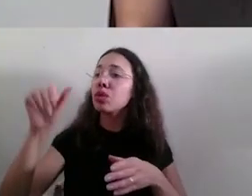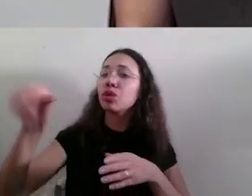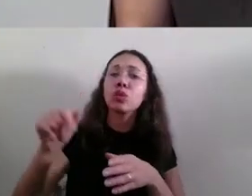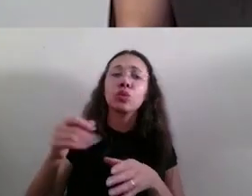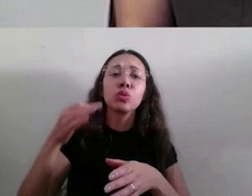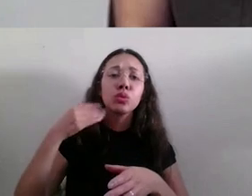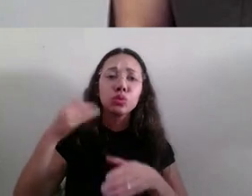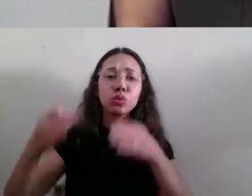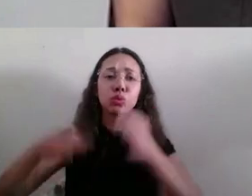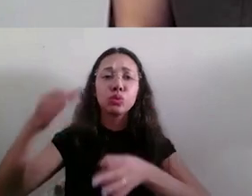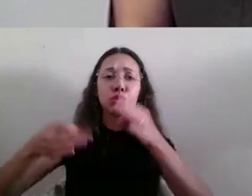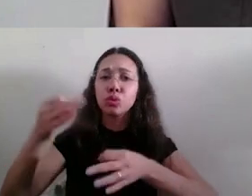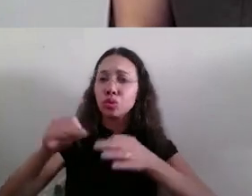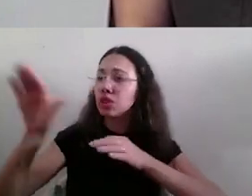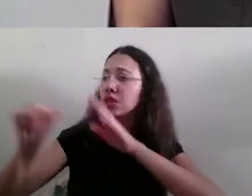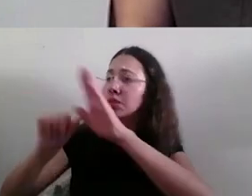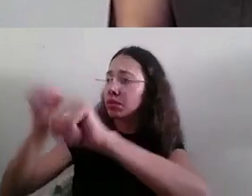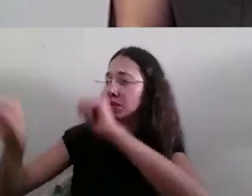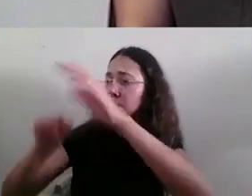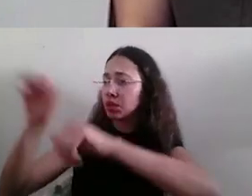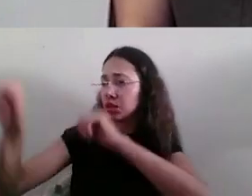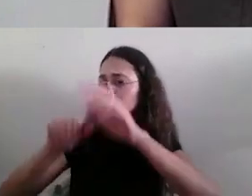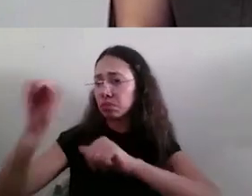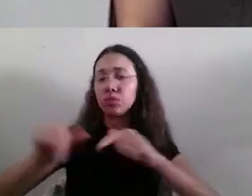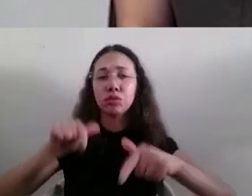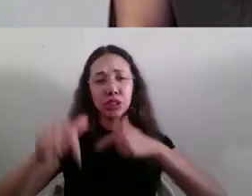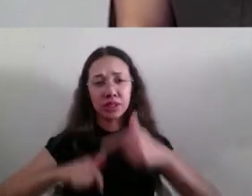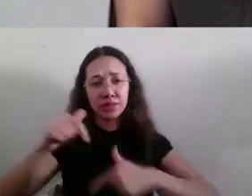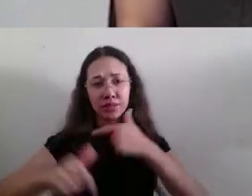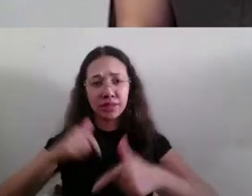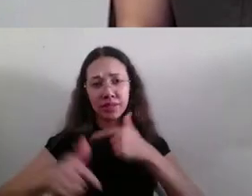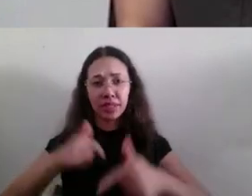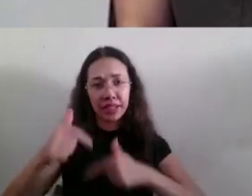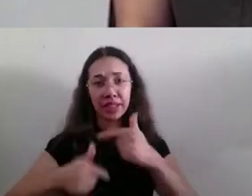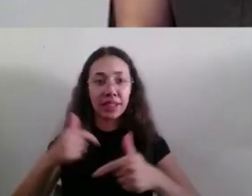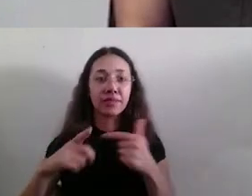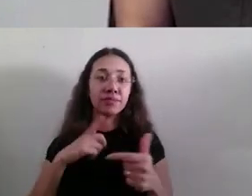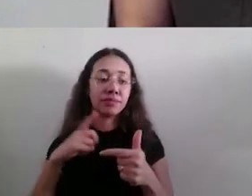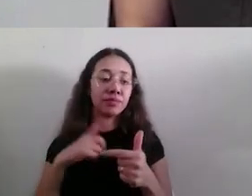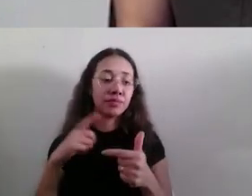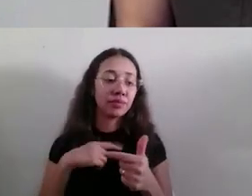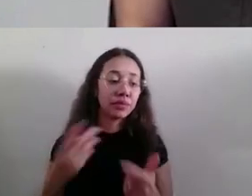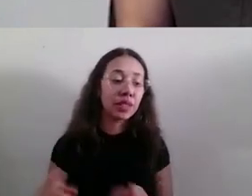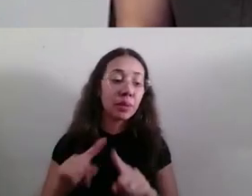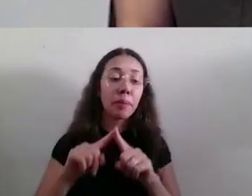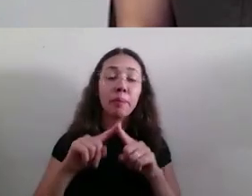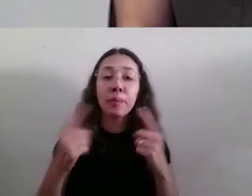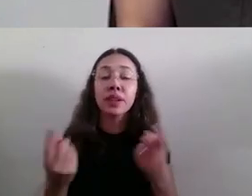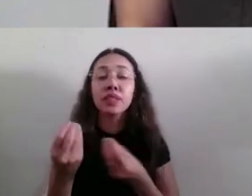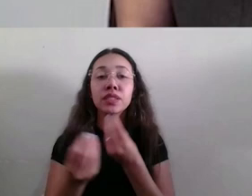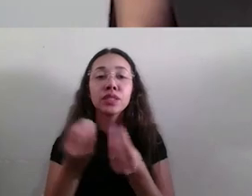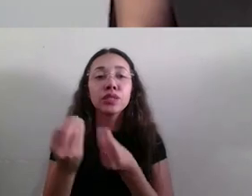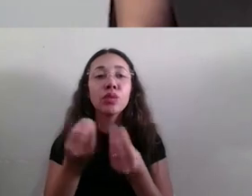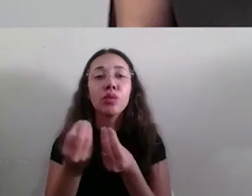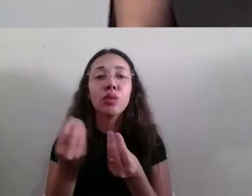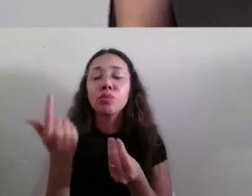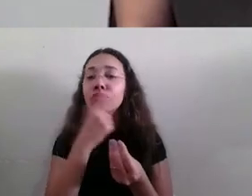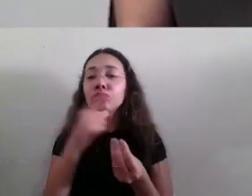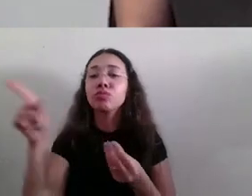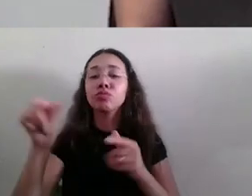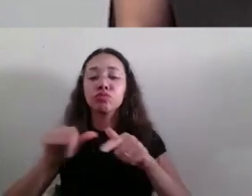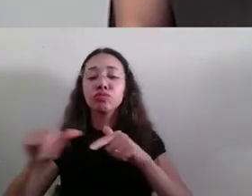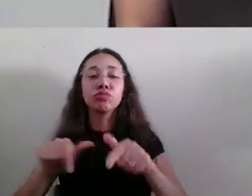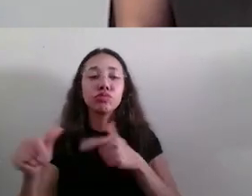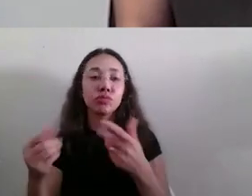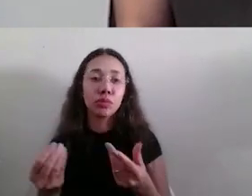eles passam a atuar de maneira cumulativa na sua vara de origem. Mas como eles passam a atuar de maneira cumulativa, isso tem um impacto na sua